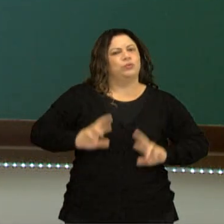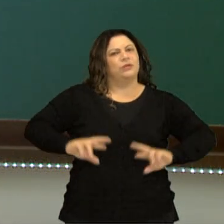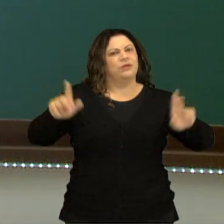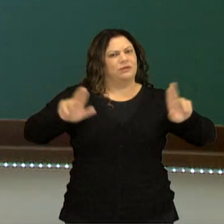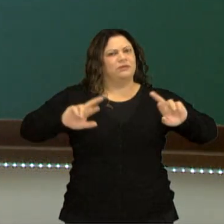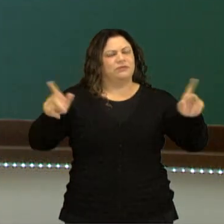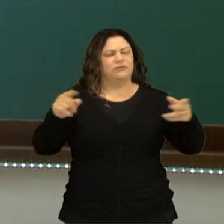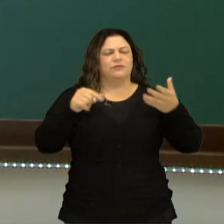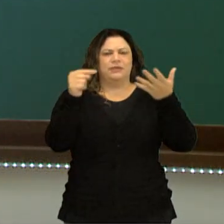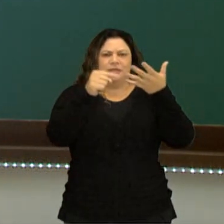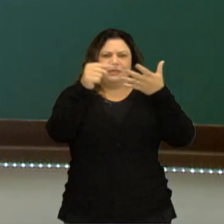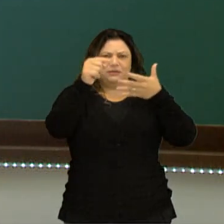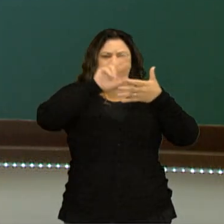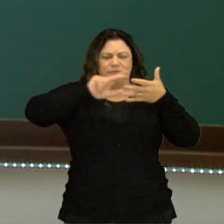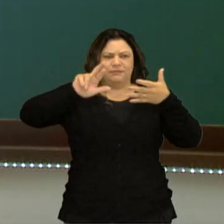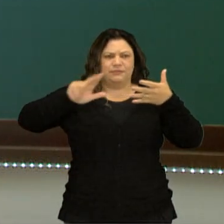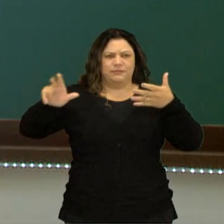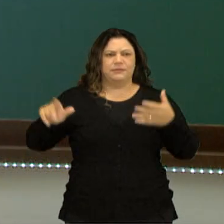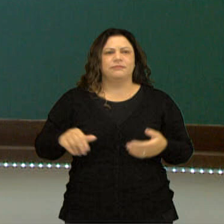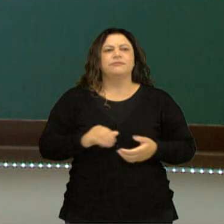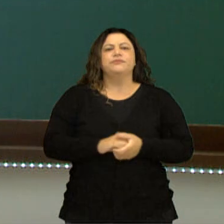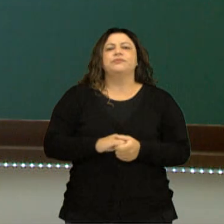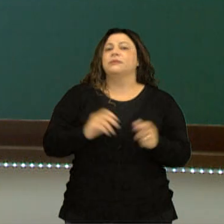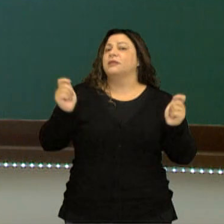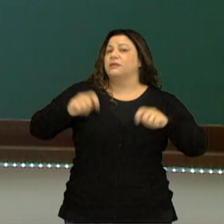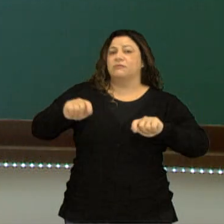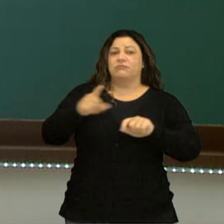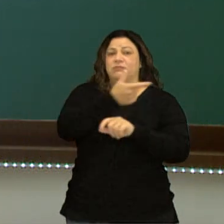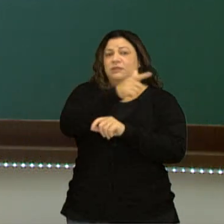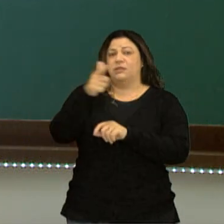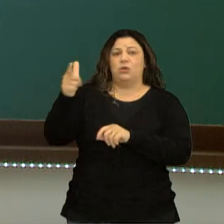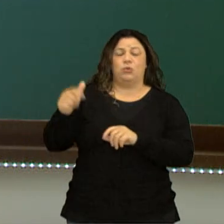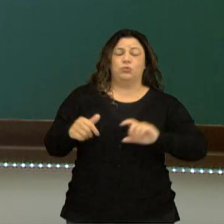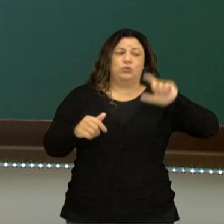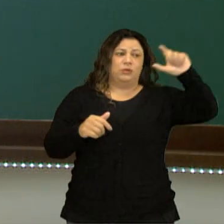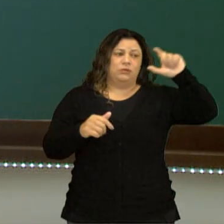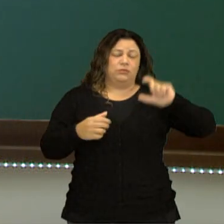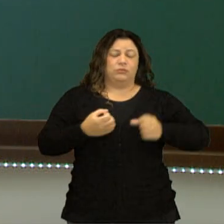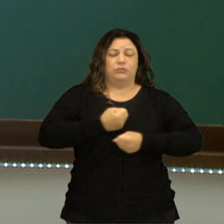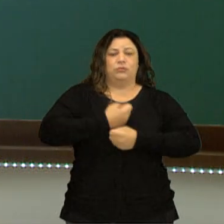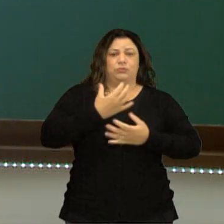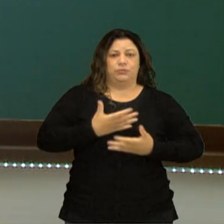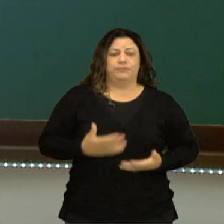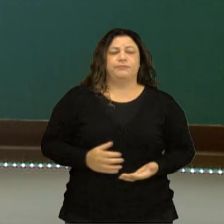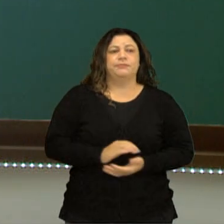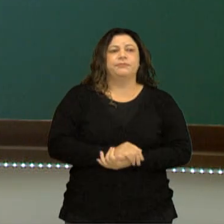narrador contando todas essas situações aqui que não encontramos nos textos lidos.